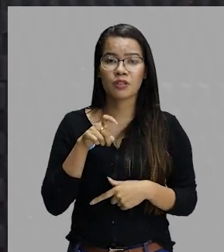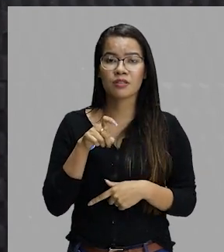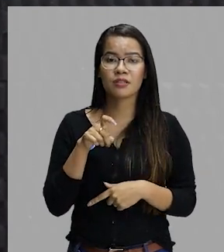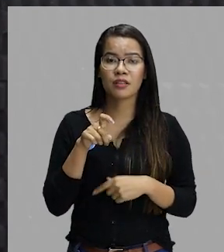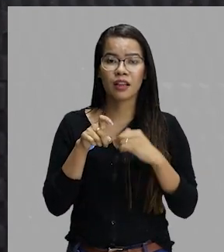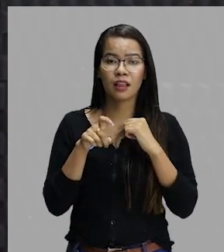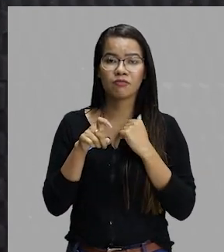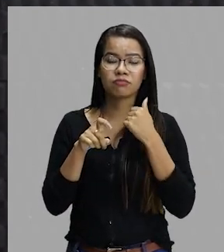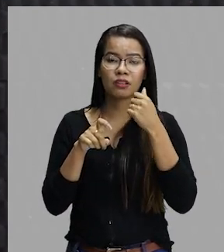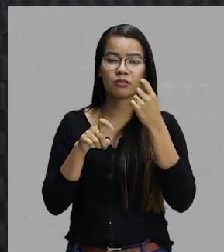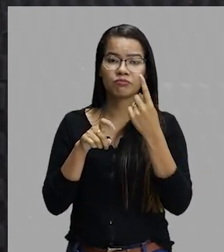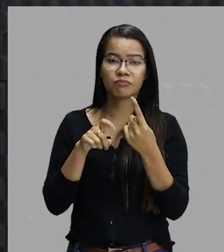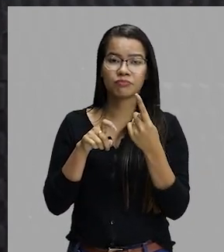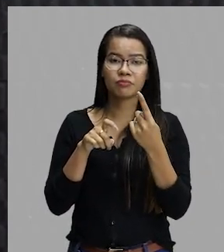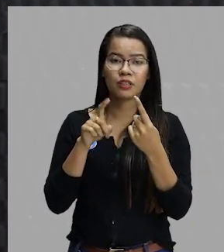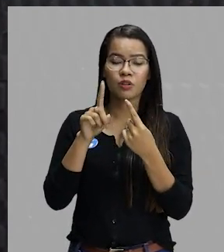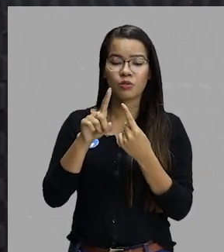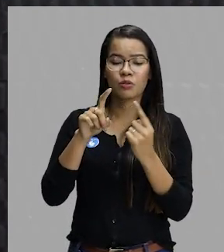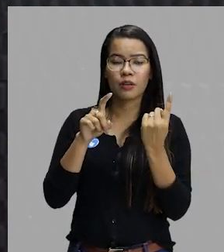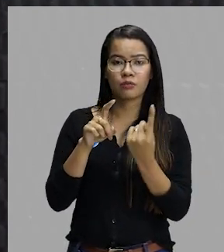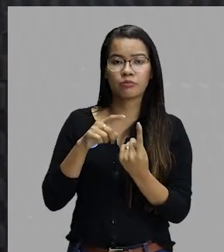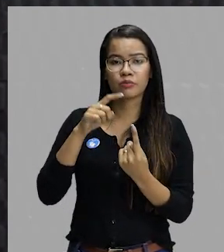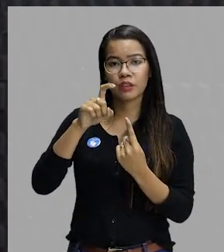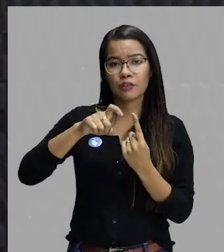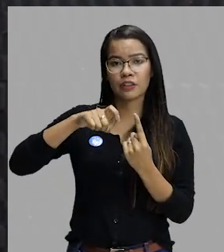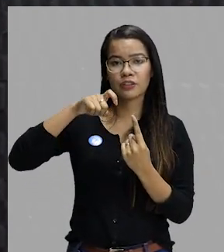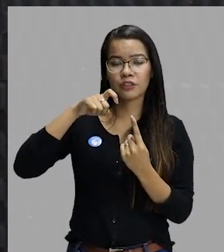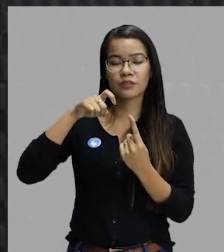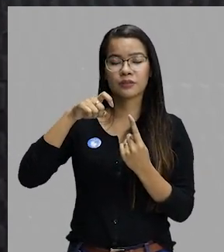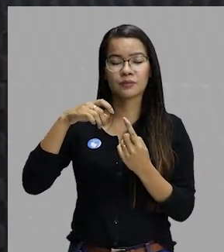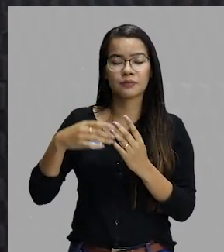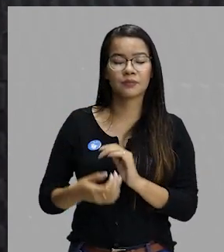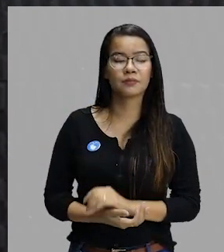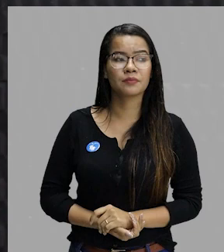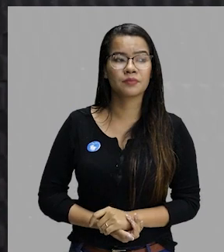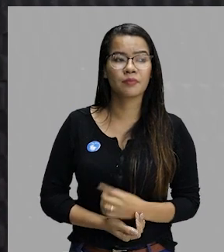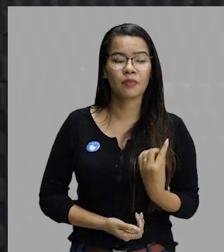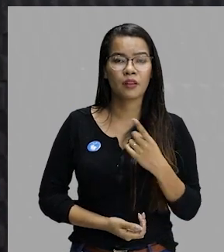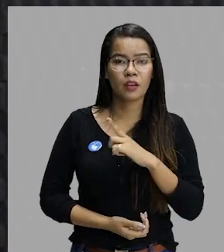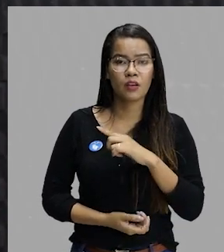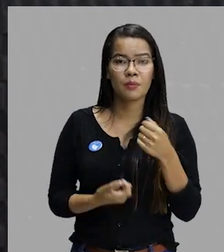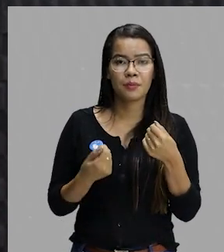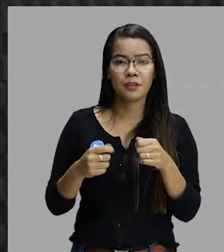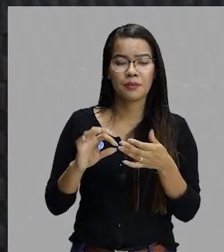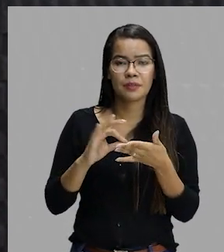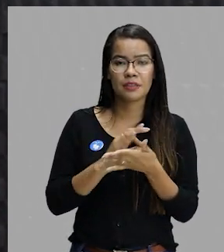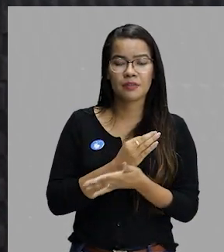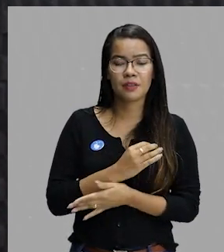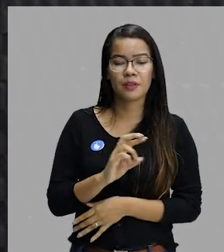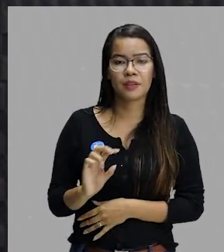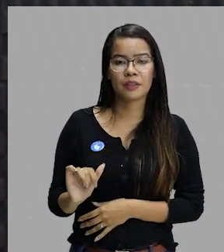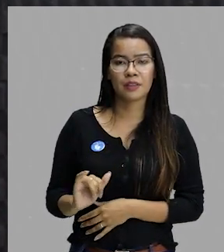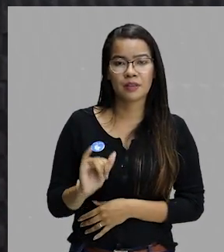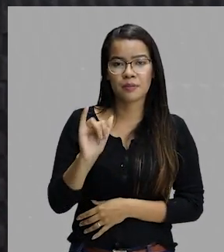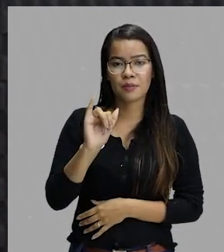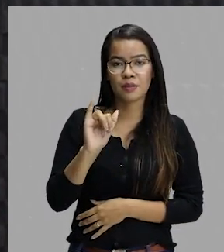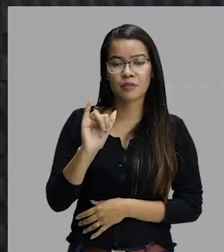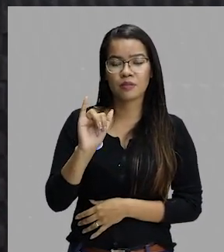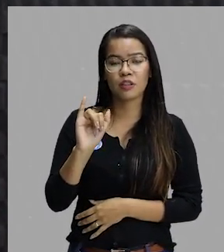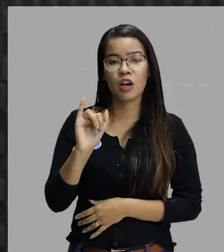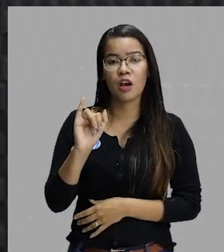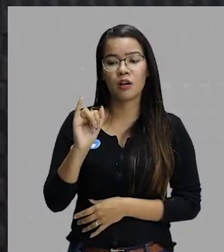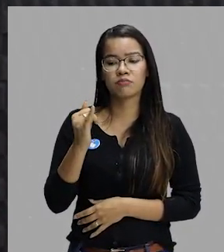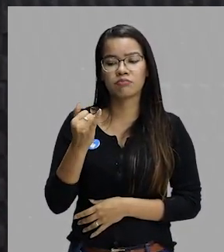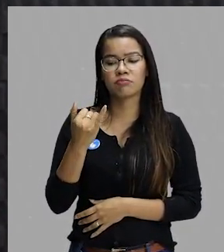aqui é o exemplo de uma função polinomial do primeiro grau, que a gente pode escrever o y, né? Mas a gente pode escrever